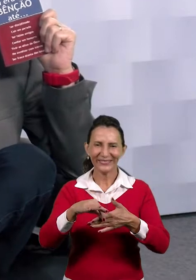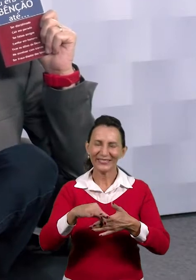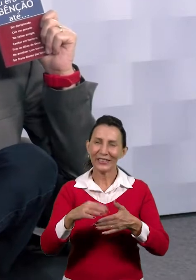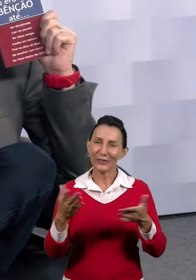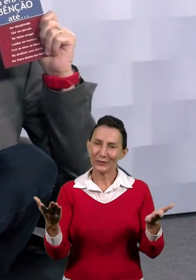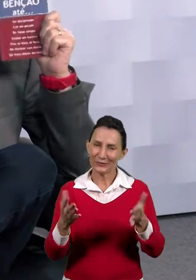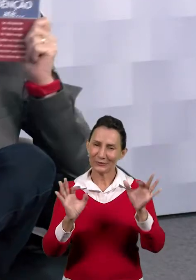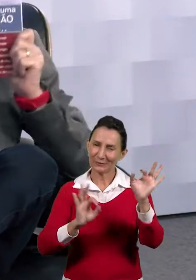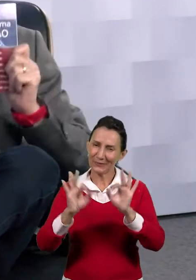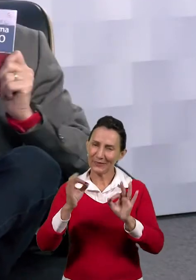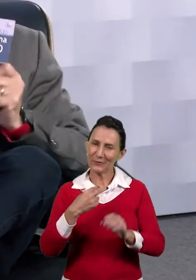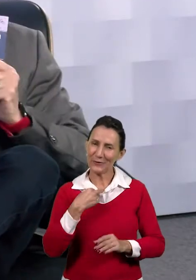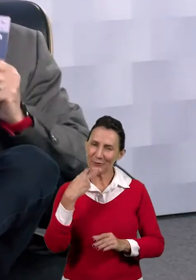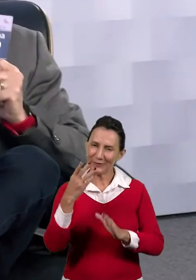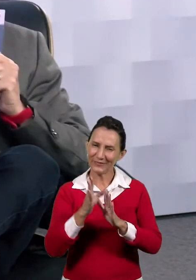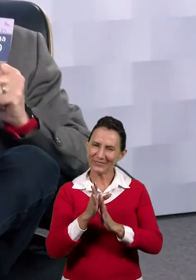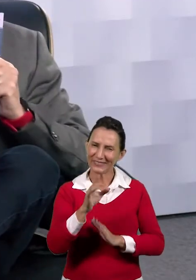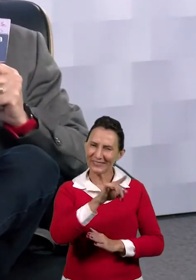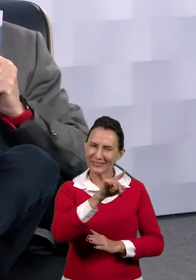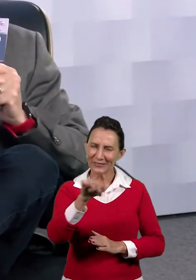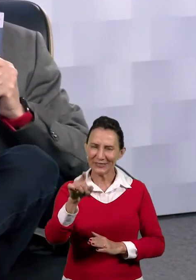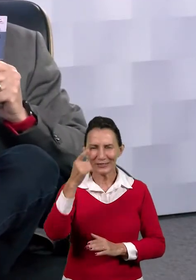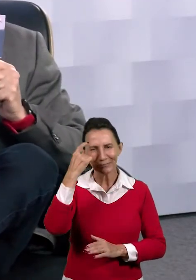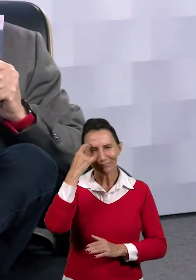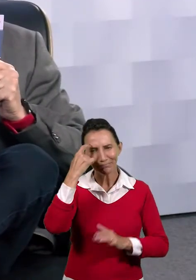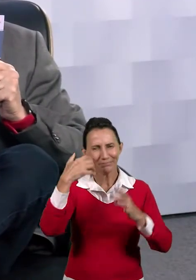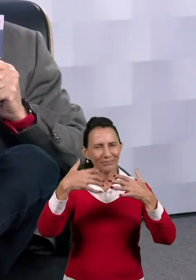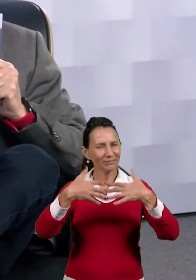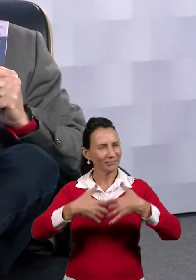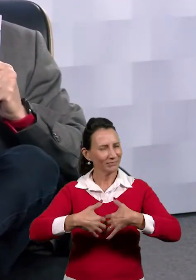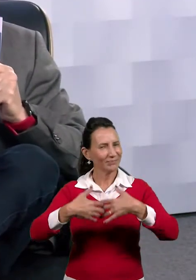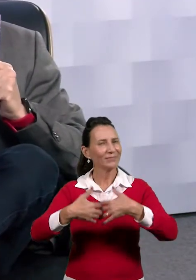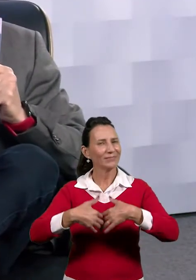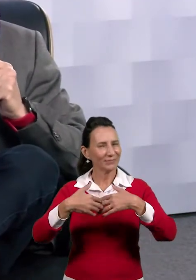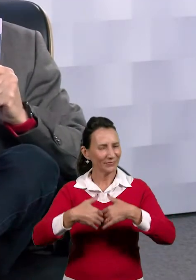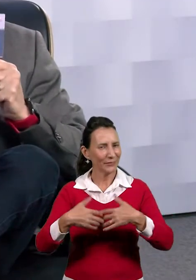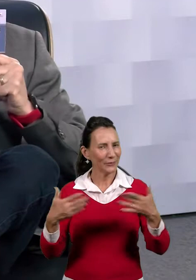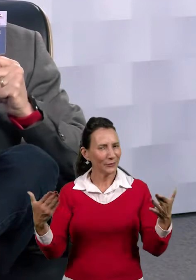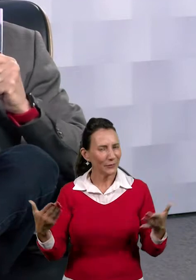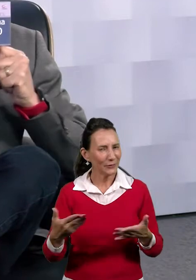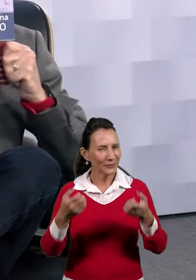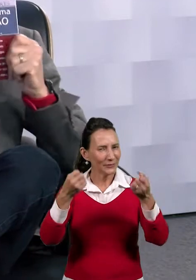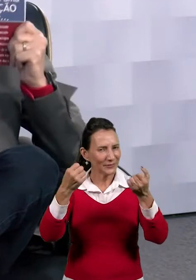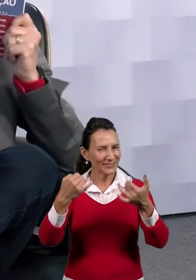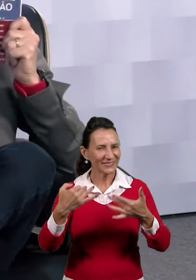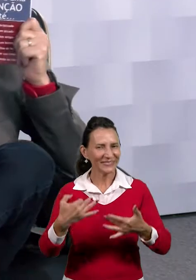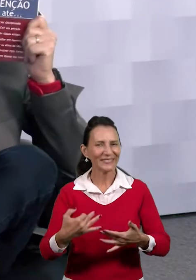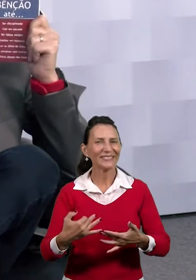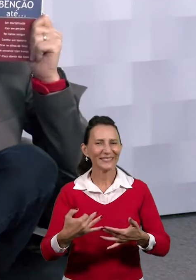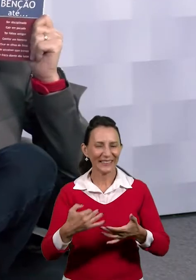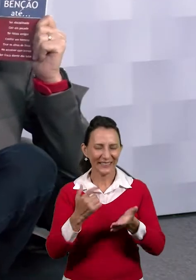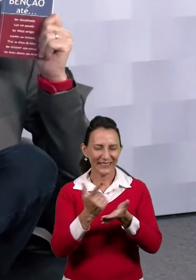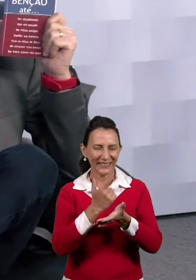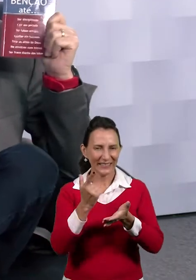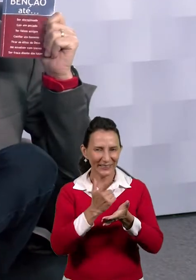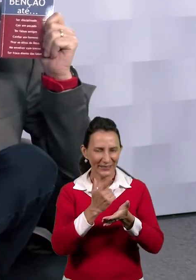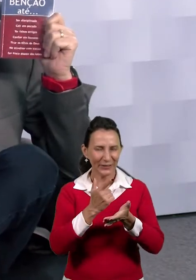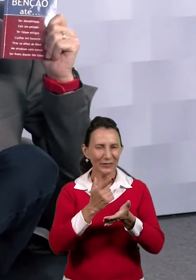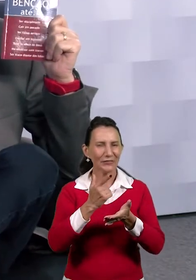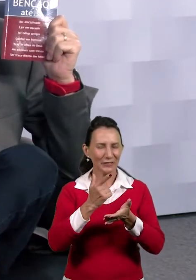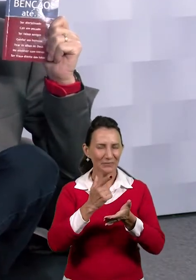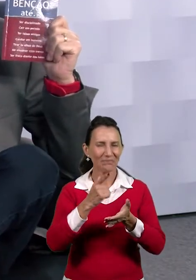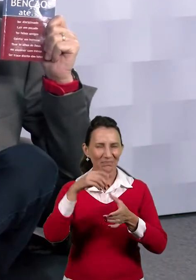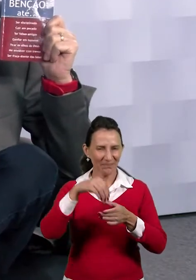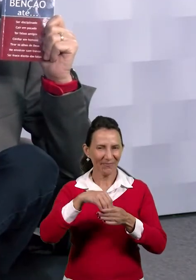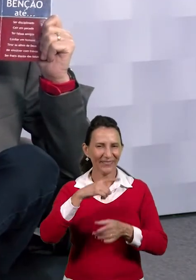você para que você medite nessas questões que eu vou falar aqui agora, que nós abordamos nesse livro, que você